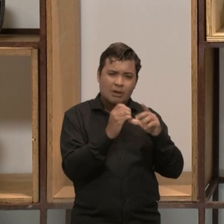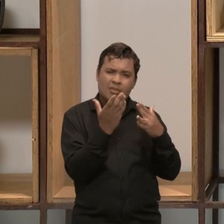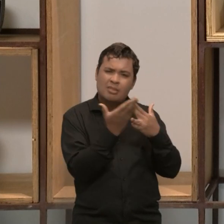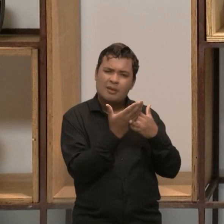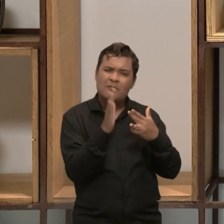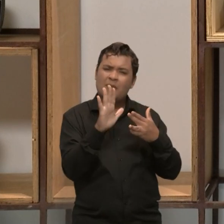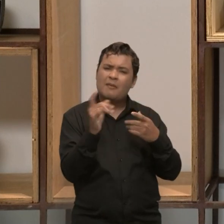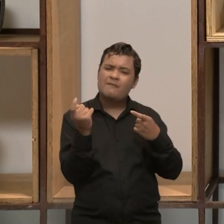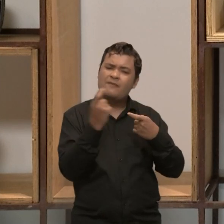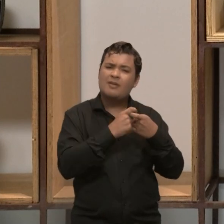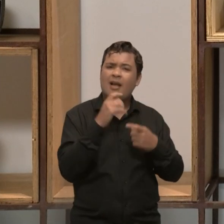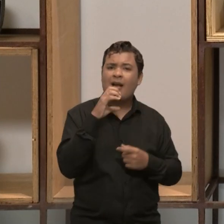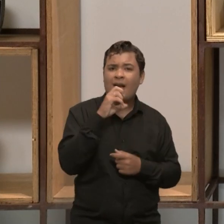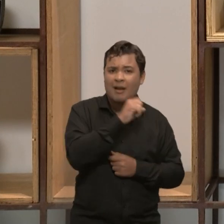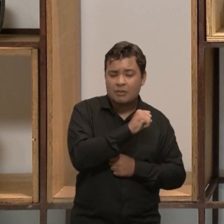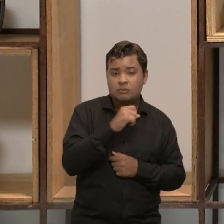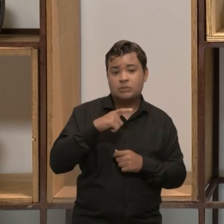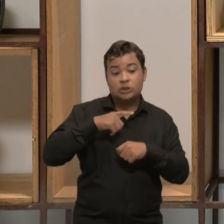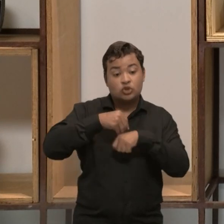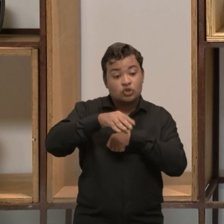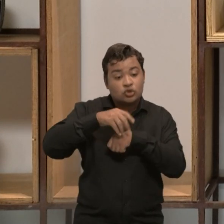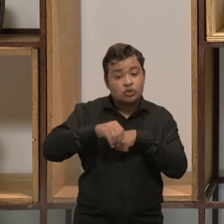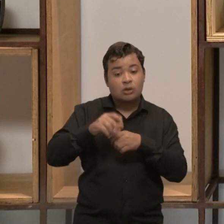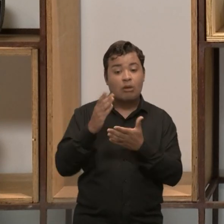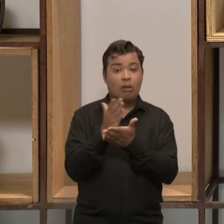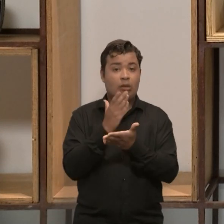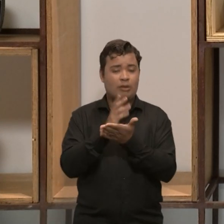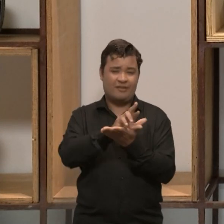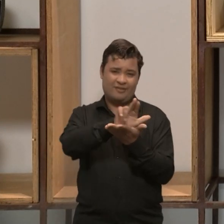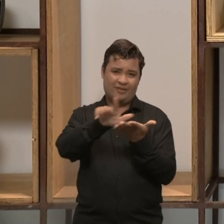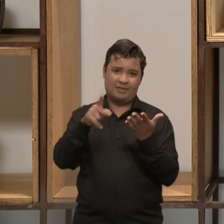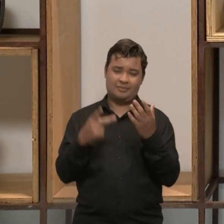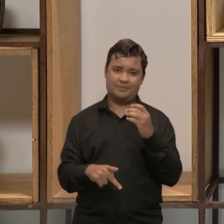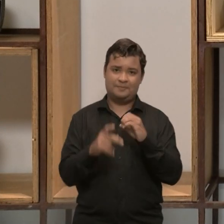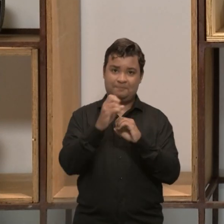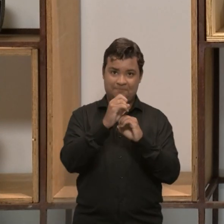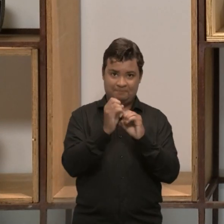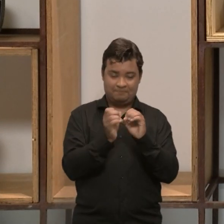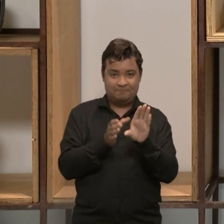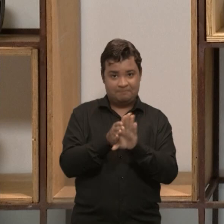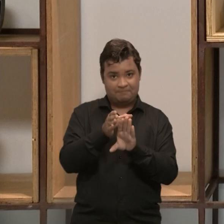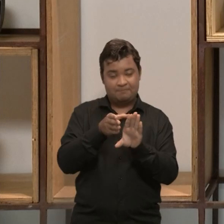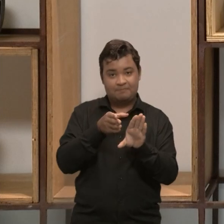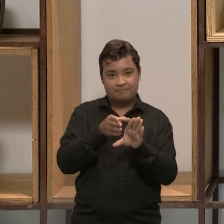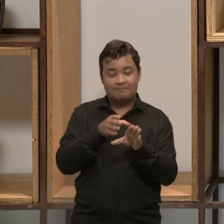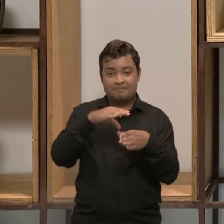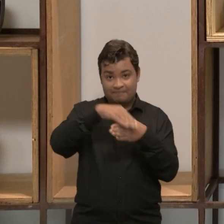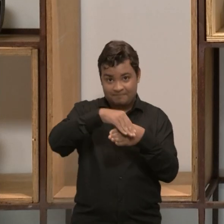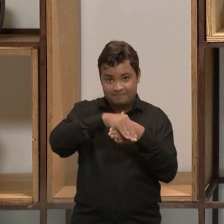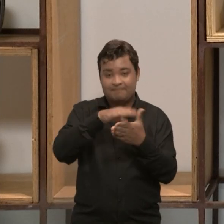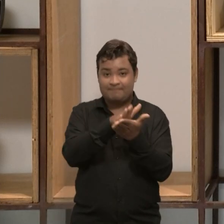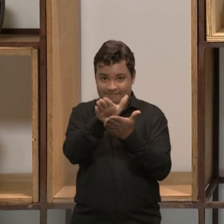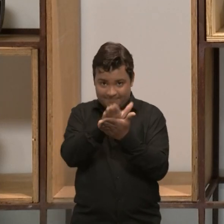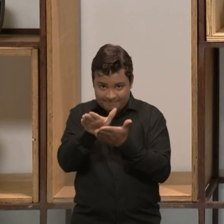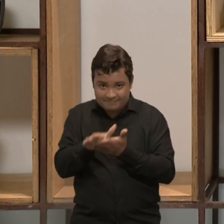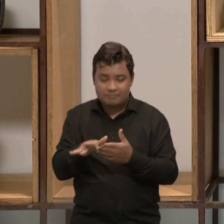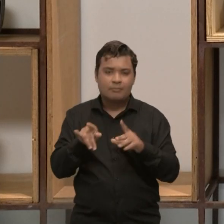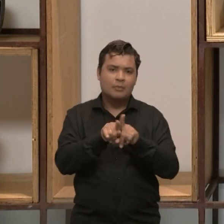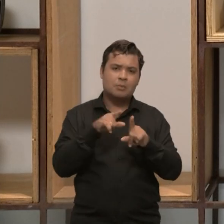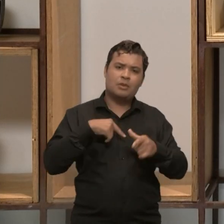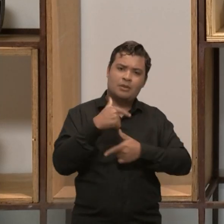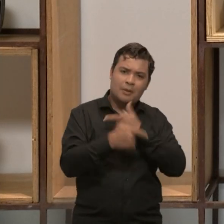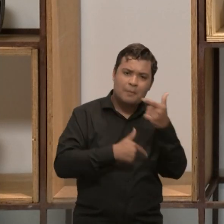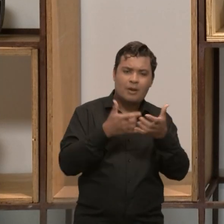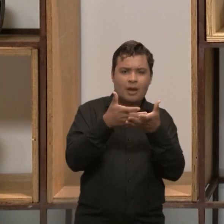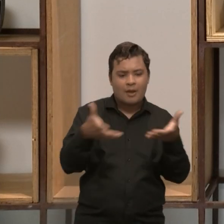pouquinho. A gente vai trazer dicas de livros que são publicados pela editora UFG e também de falar sobre serviços, eventos e